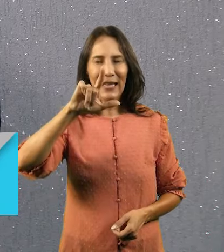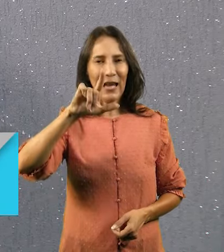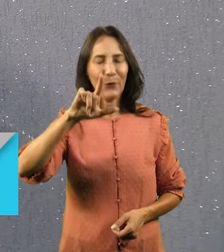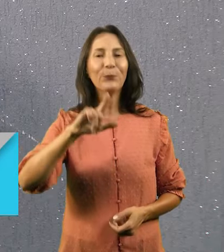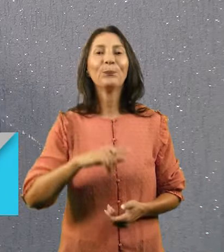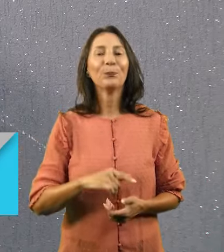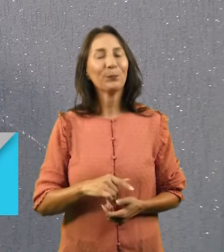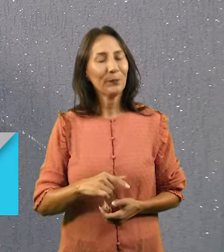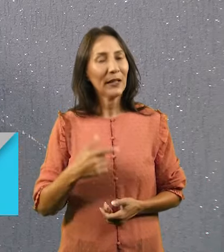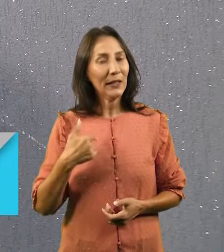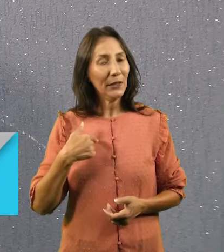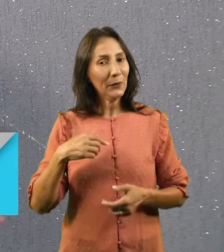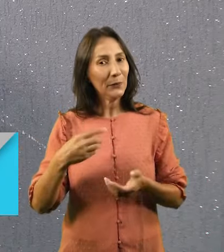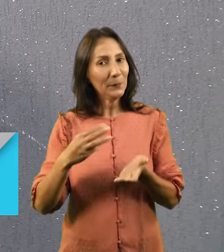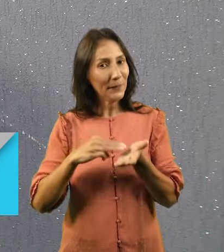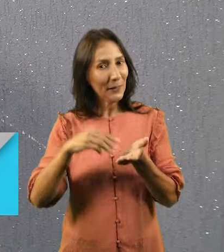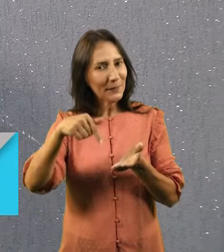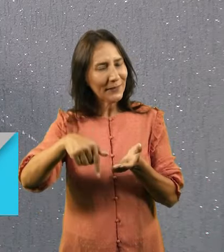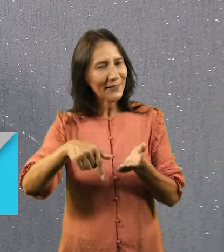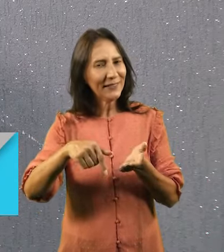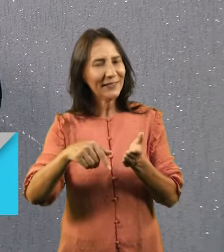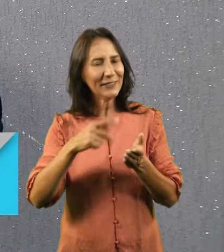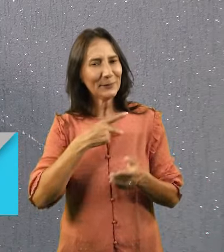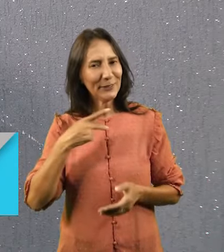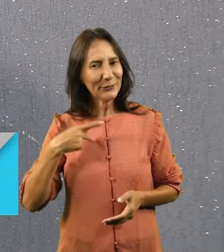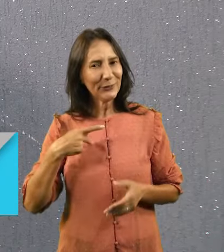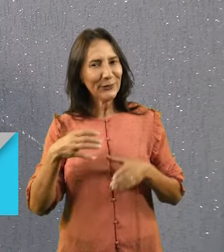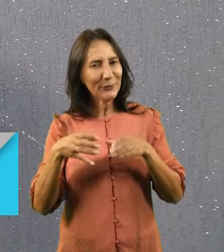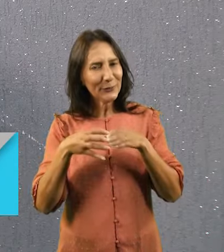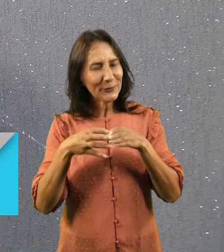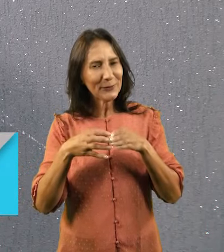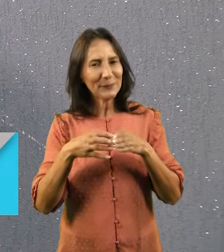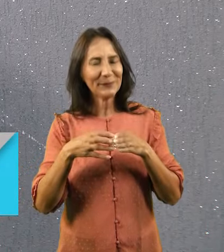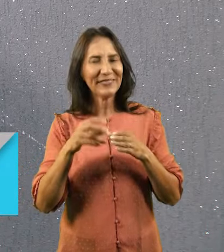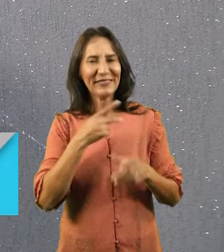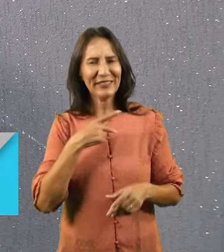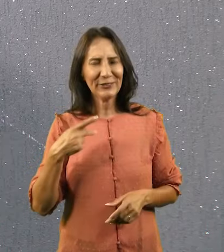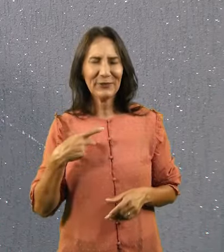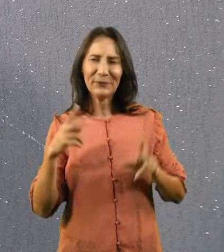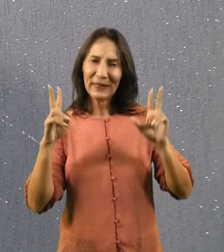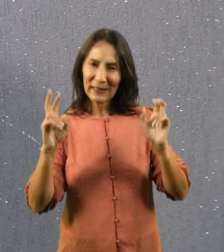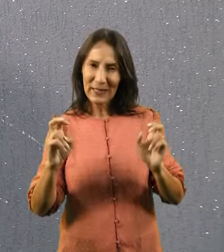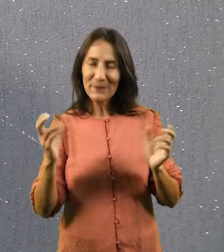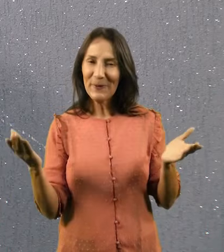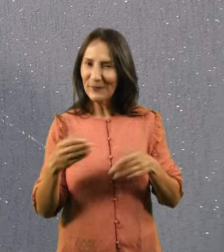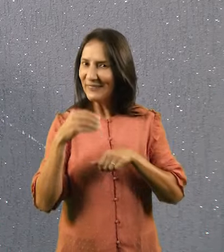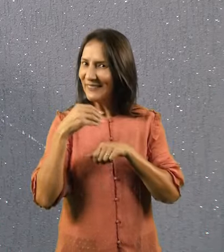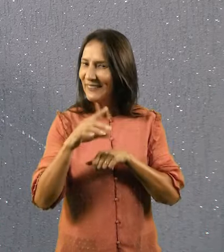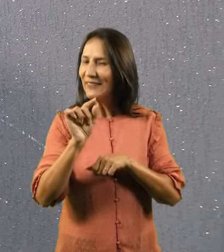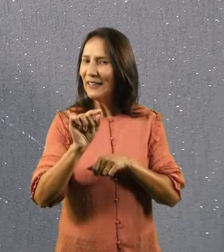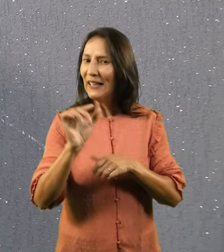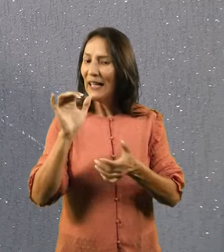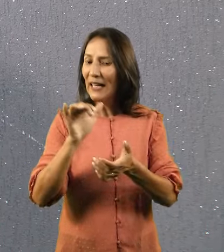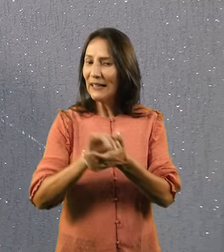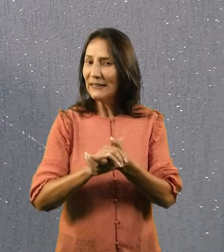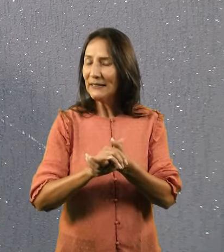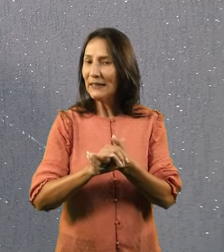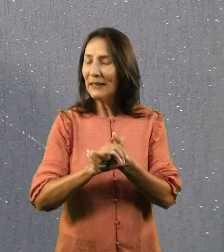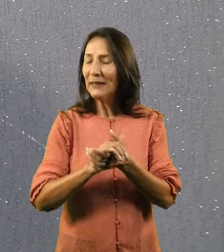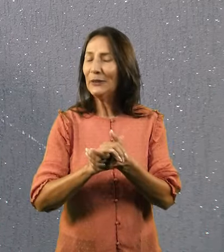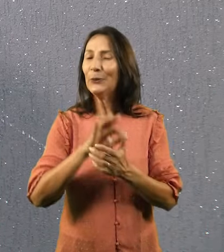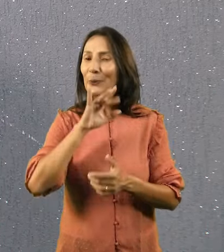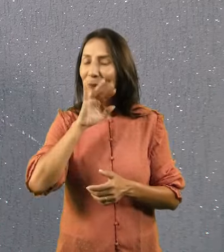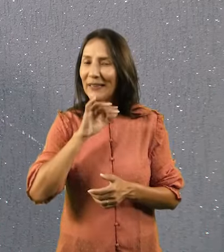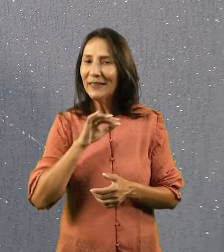Gerais, e eu quero falar com vocês uma palavra sobre casei mal. Olha, realmente casar